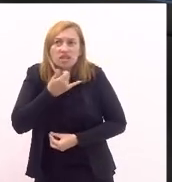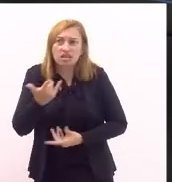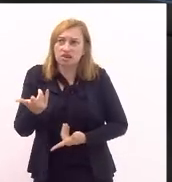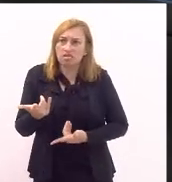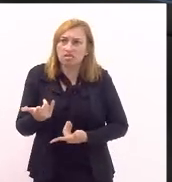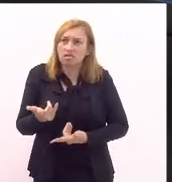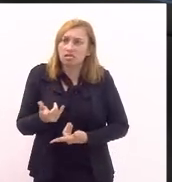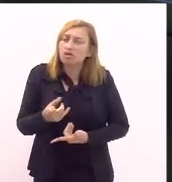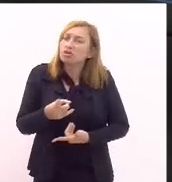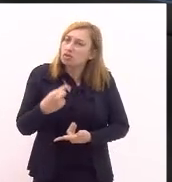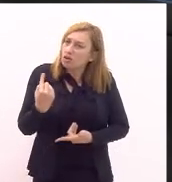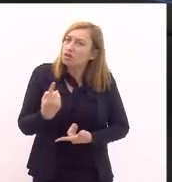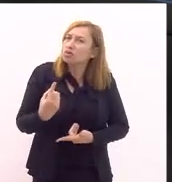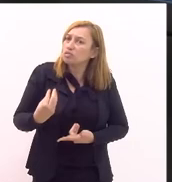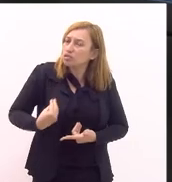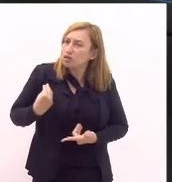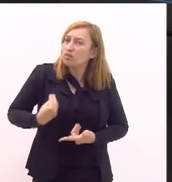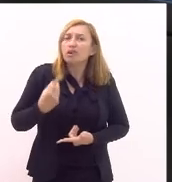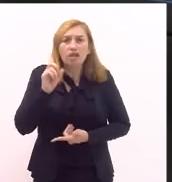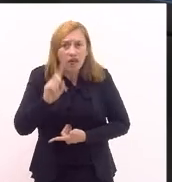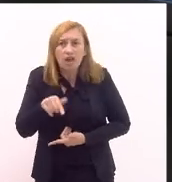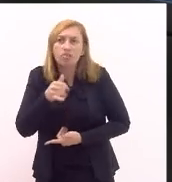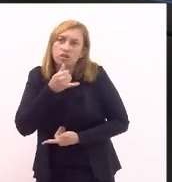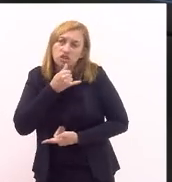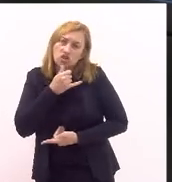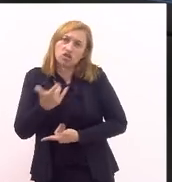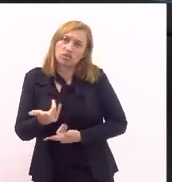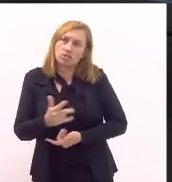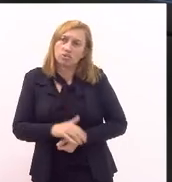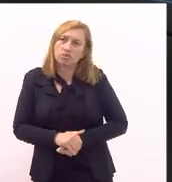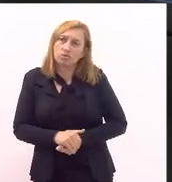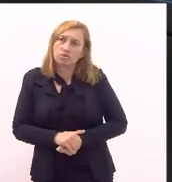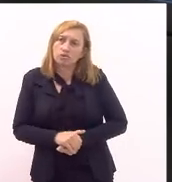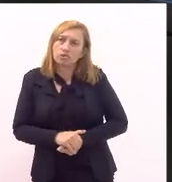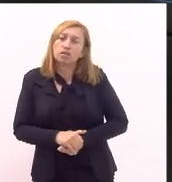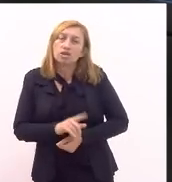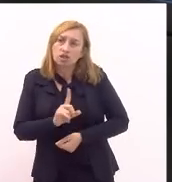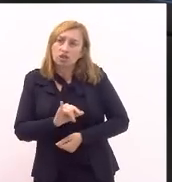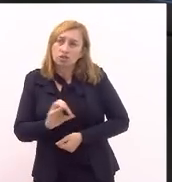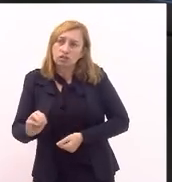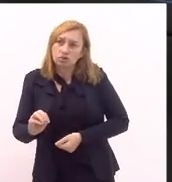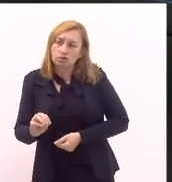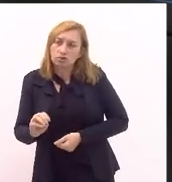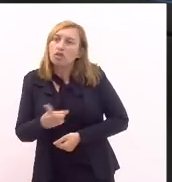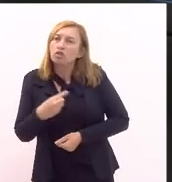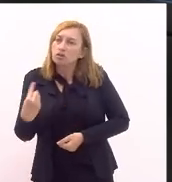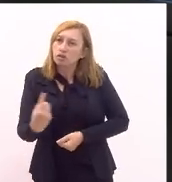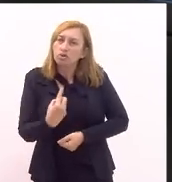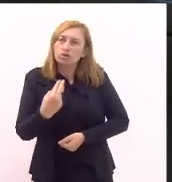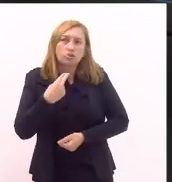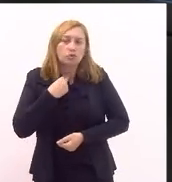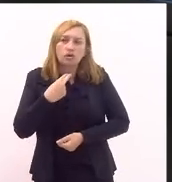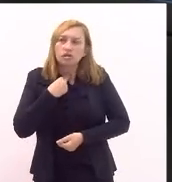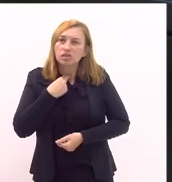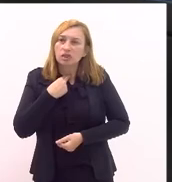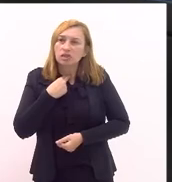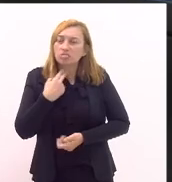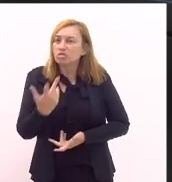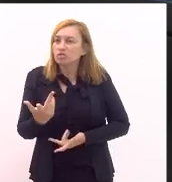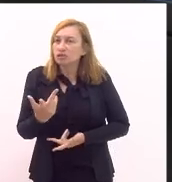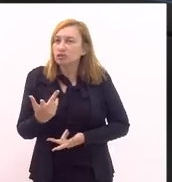o que nós estamos vivendo é uma tragédia e isto nós não podemos